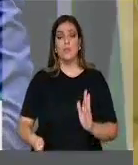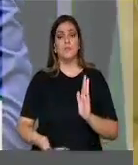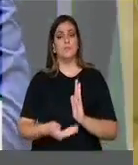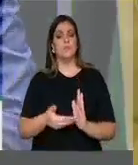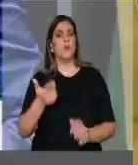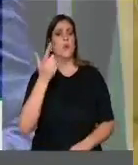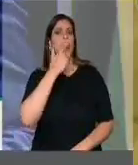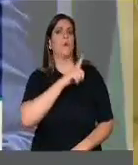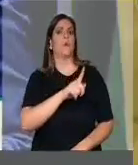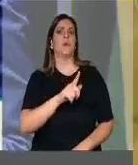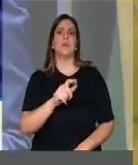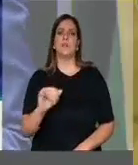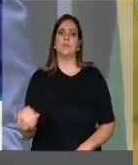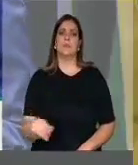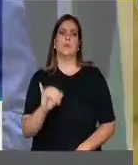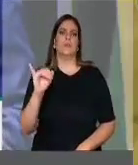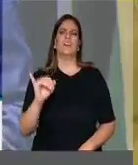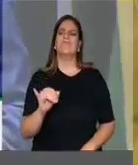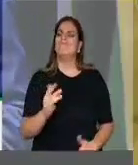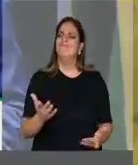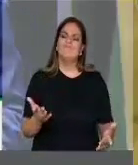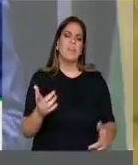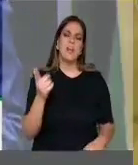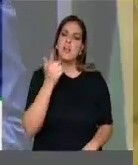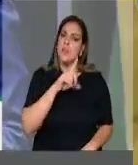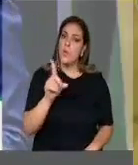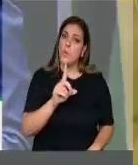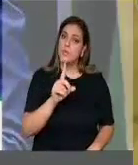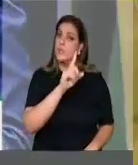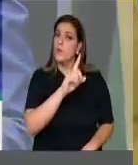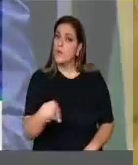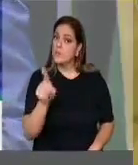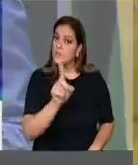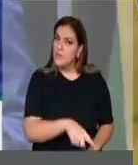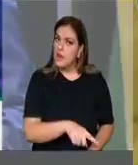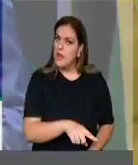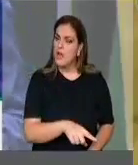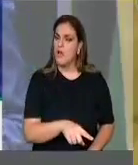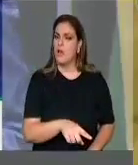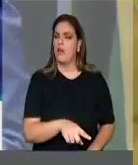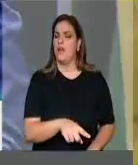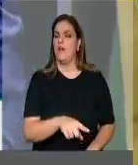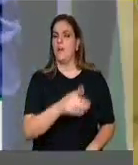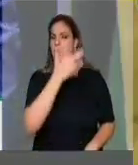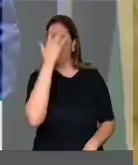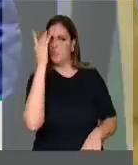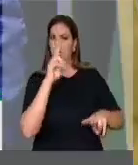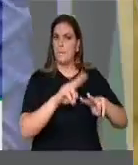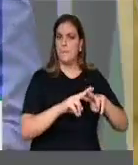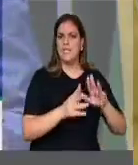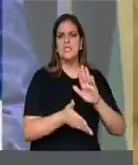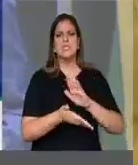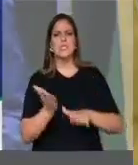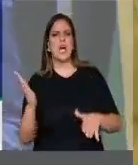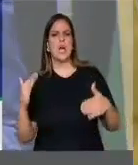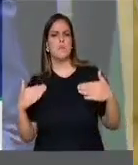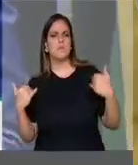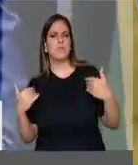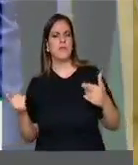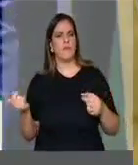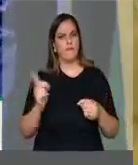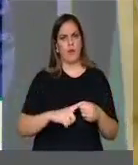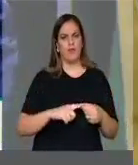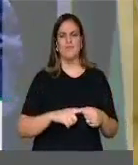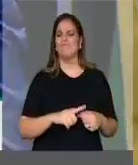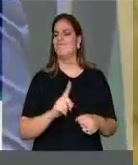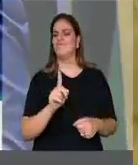conseguimos cancelar as saidinhas das pessoas que estão encarceradas, que estão presas. O nosso desejo de alguns deputados